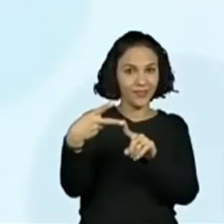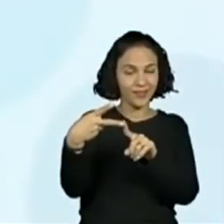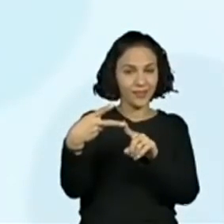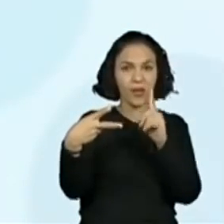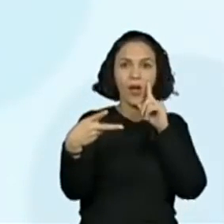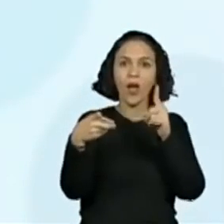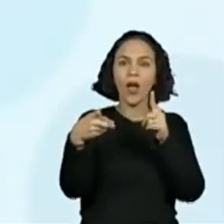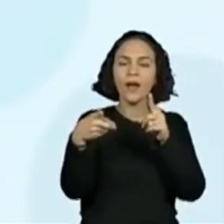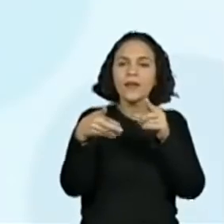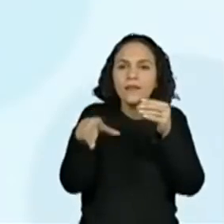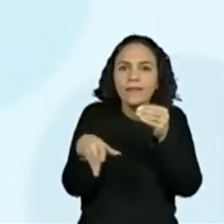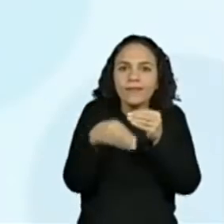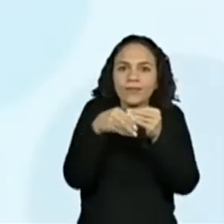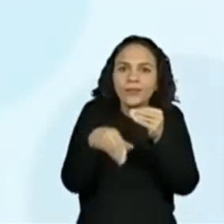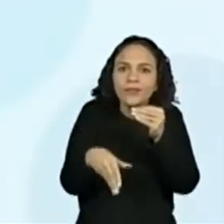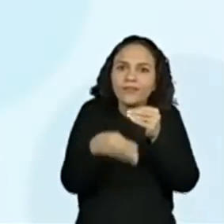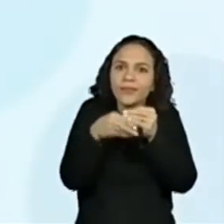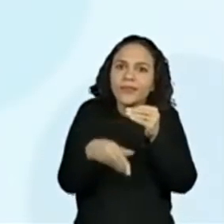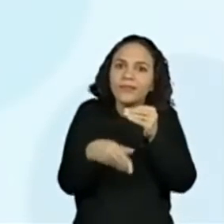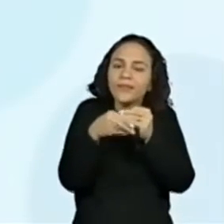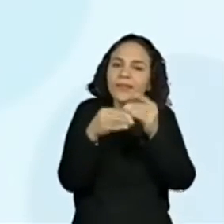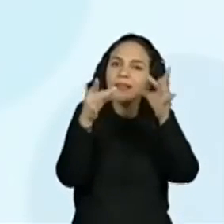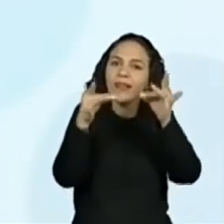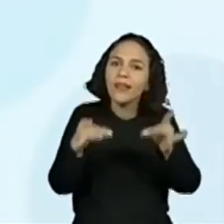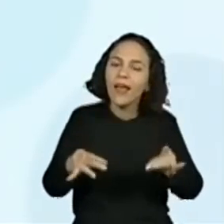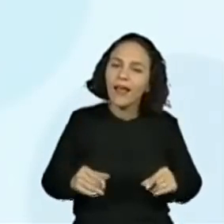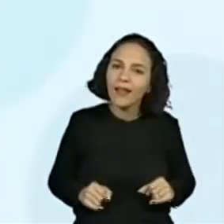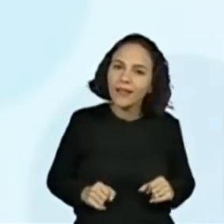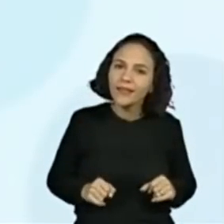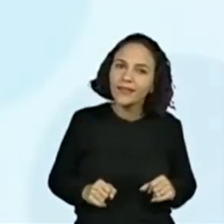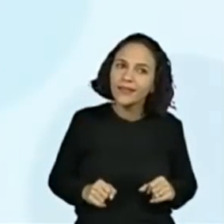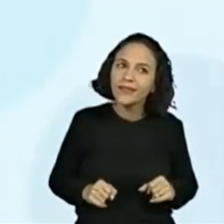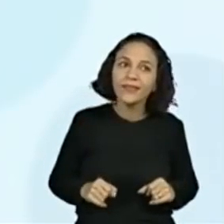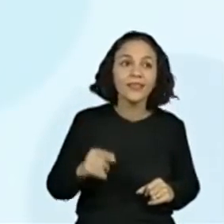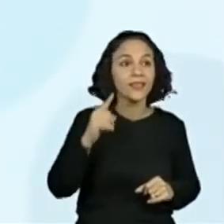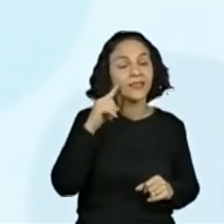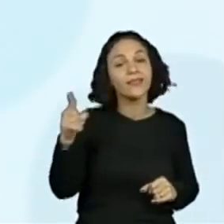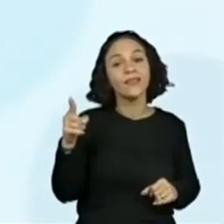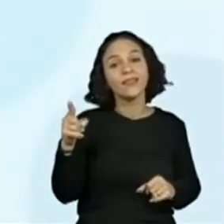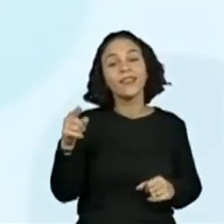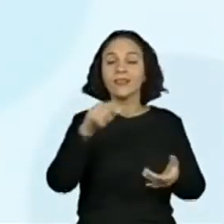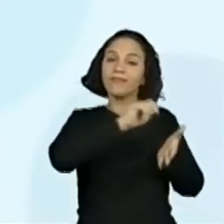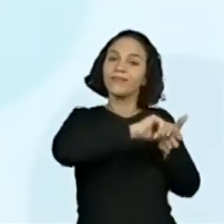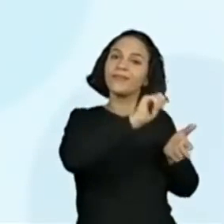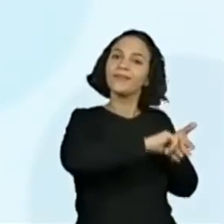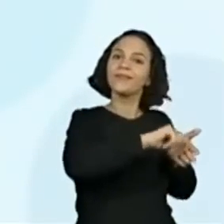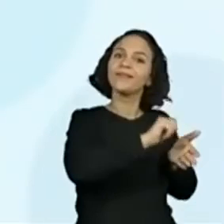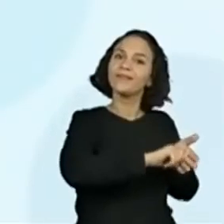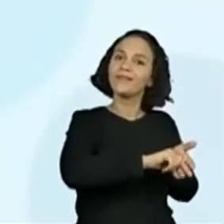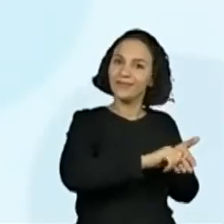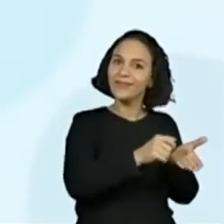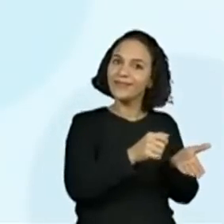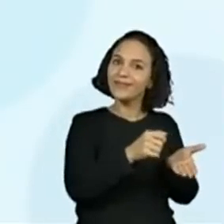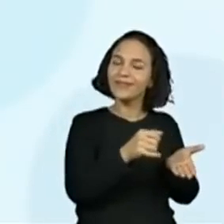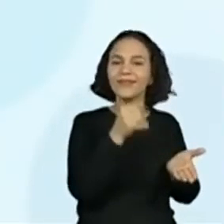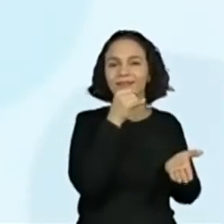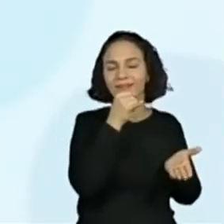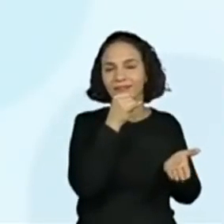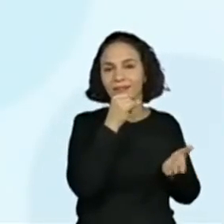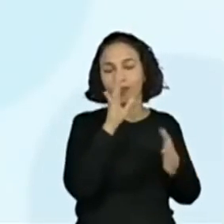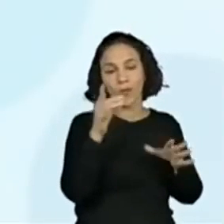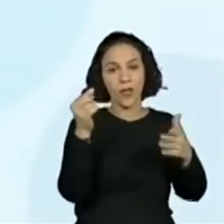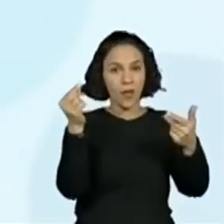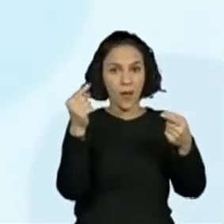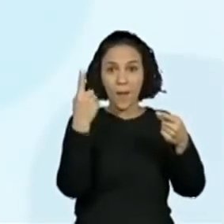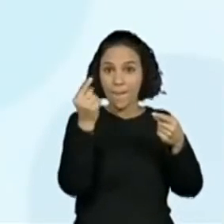olha quanto, como ficou quando a professora Kelly trouxe para nossa escrita. Sim. No, lembra, a gente teve um tópico,